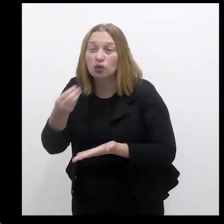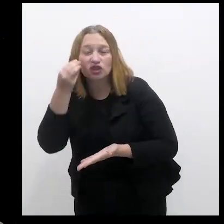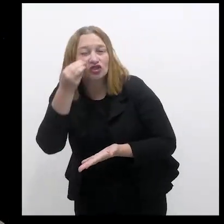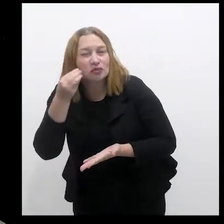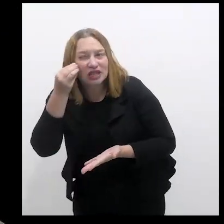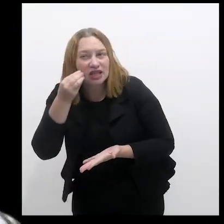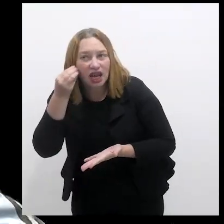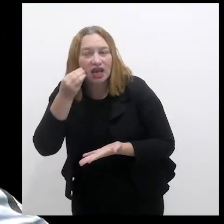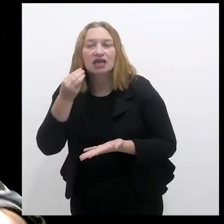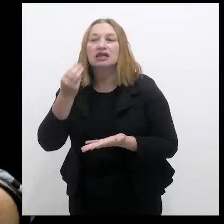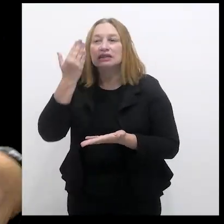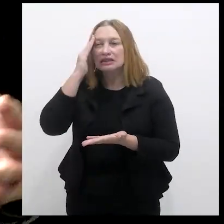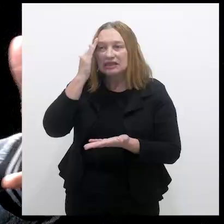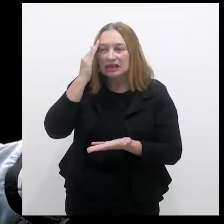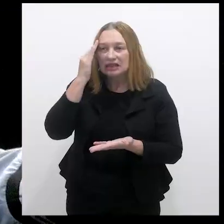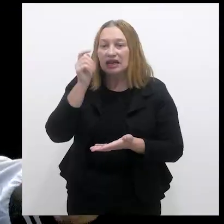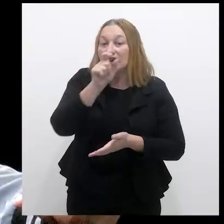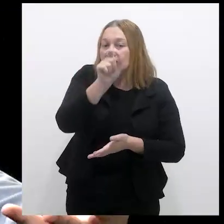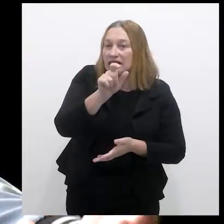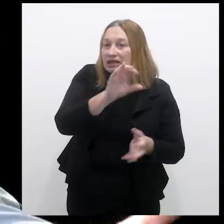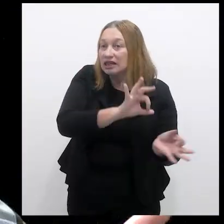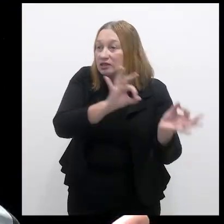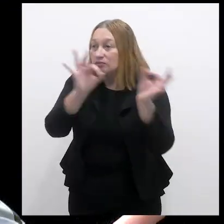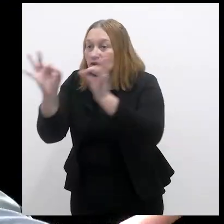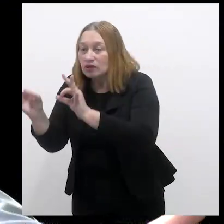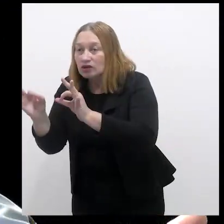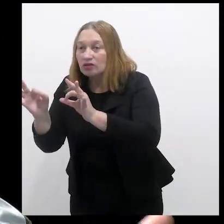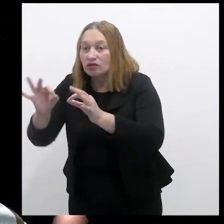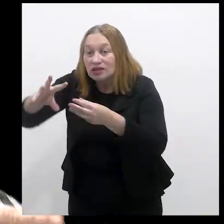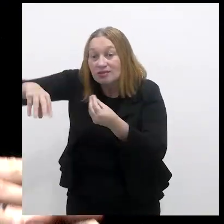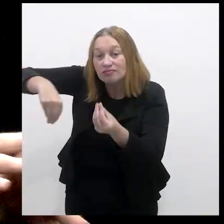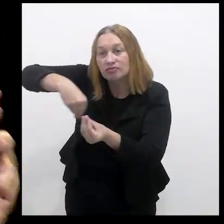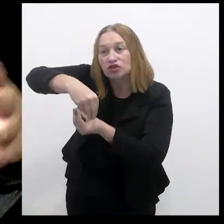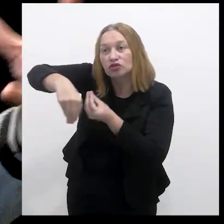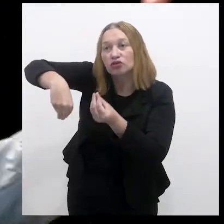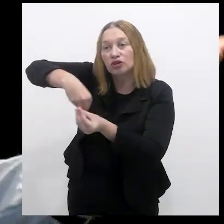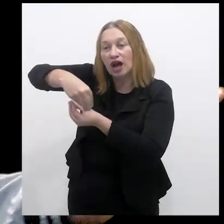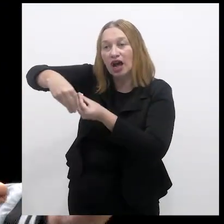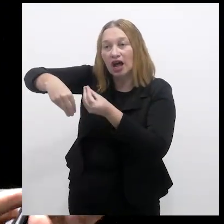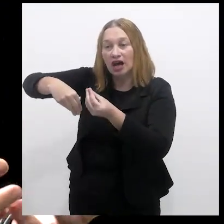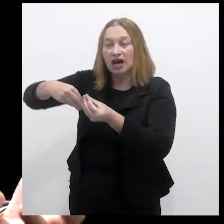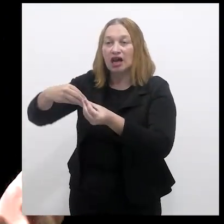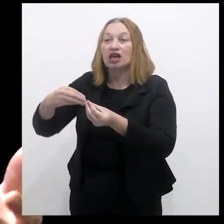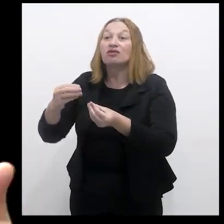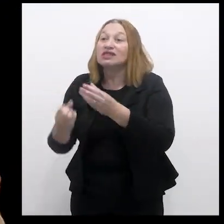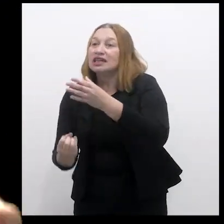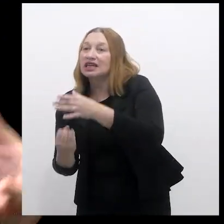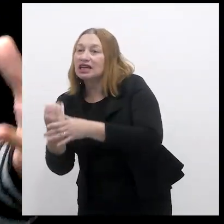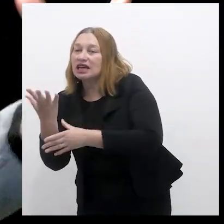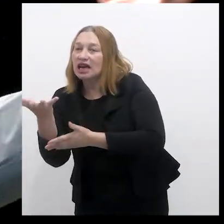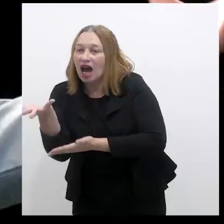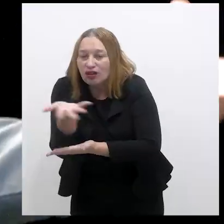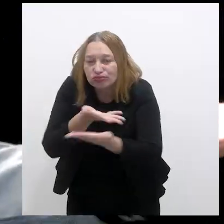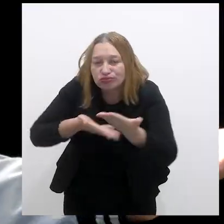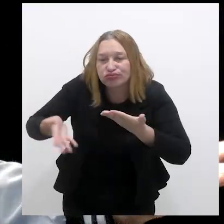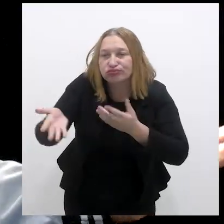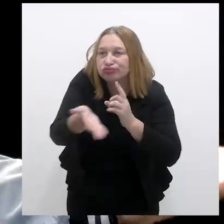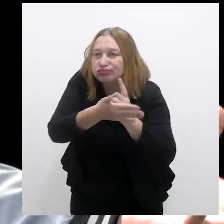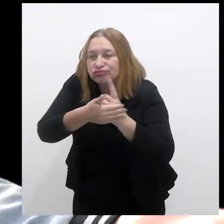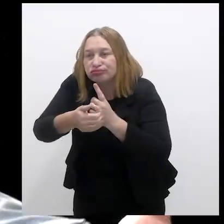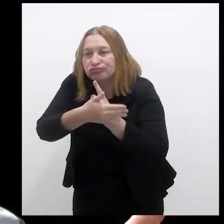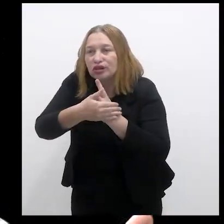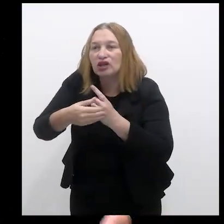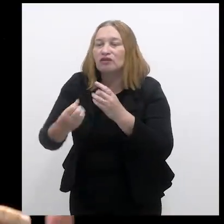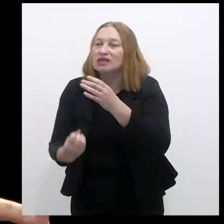entender a experiência do público, né, do espectador, de você envolver ele como um todo, de você criar o carisma